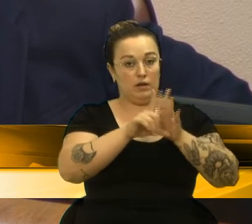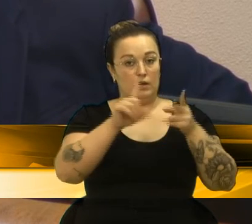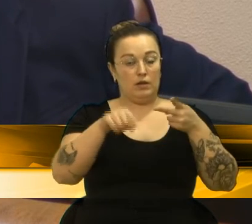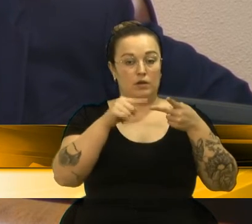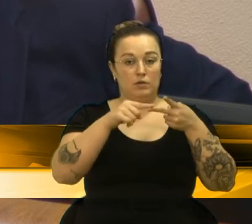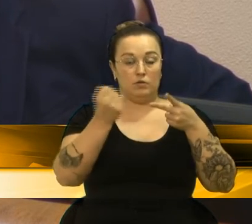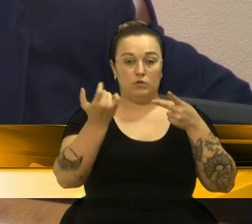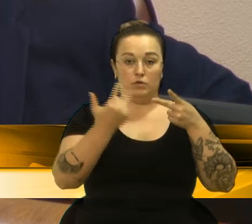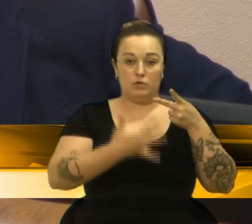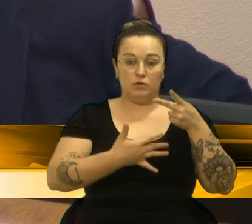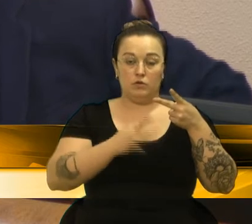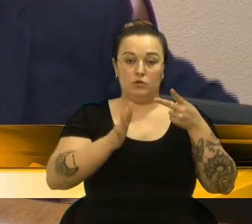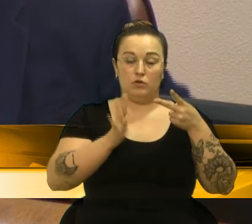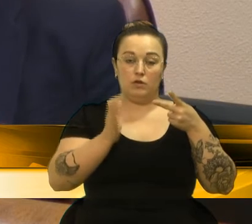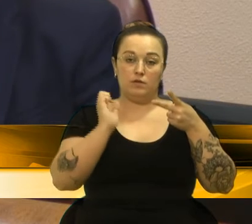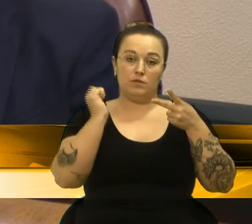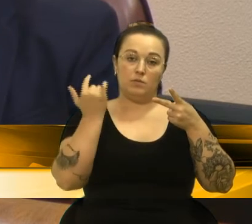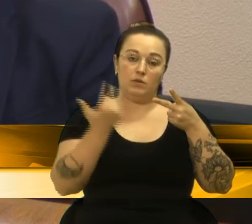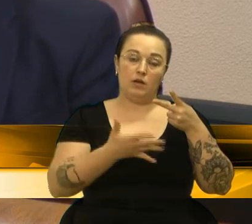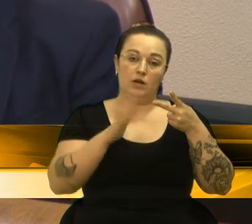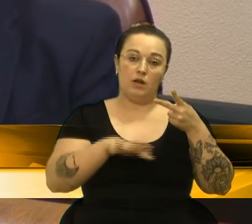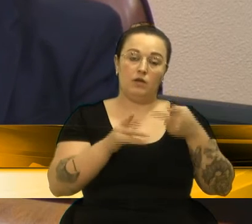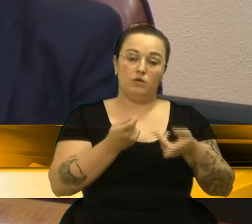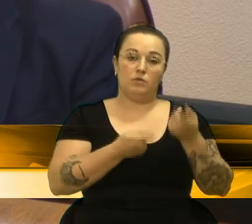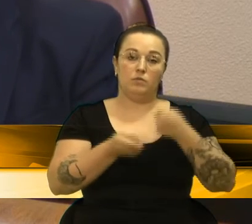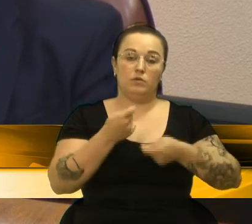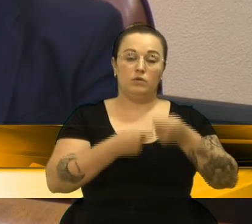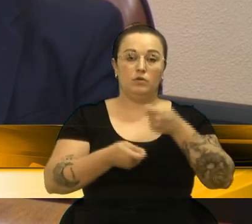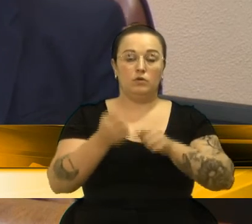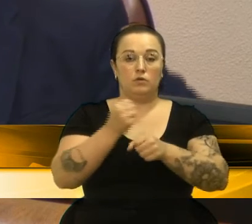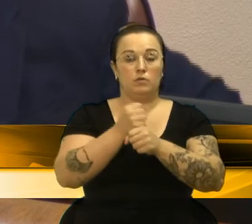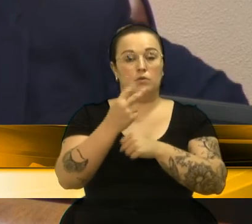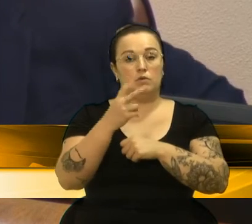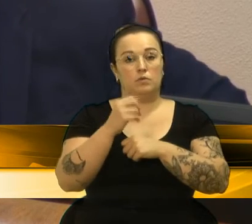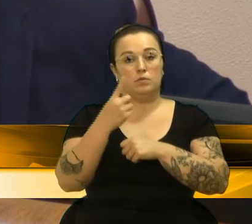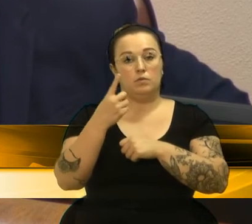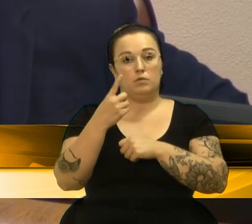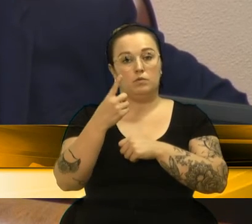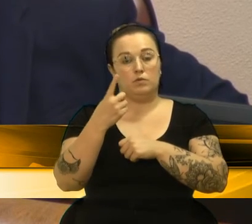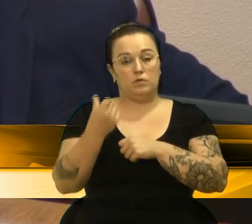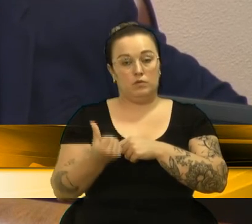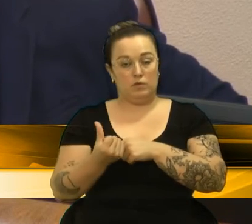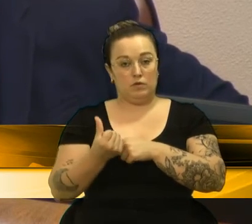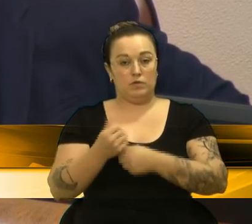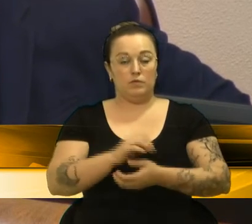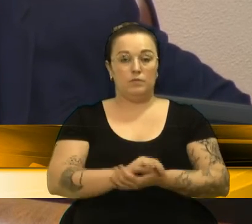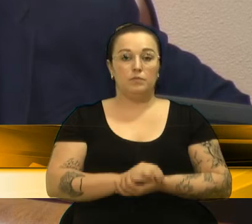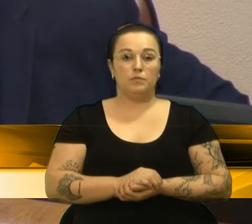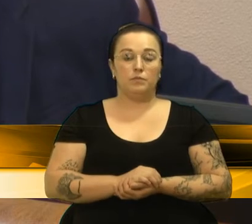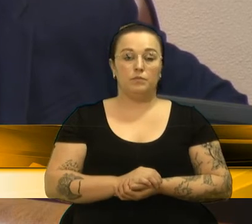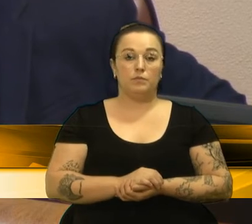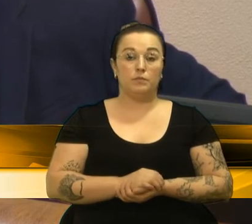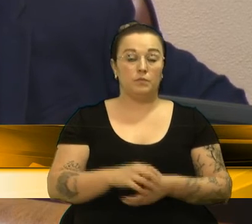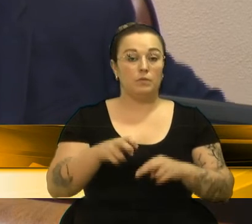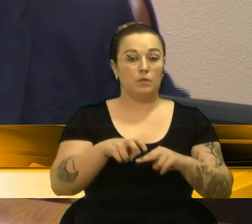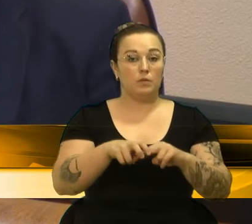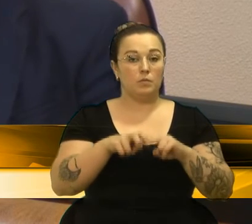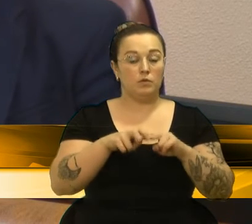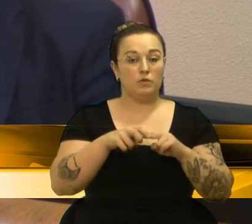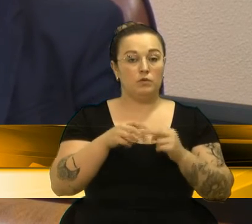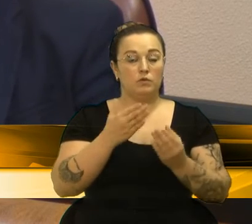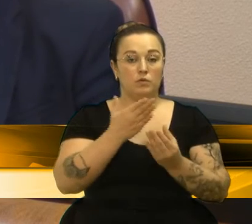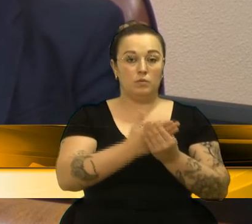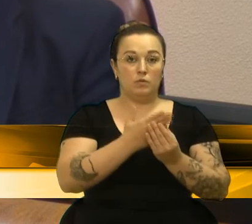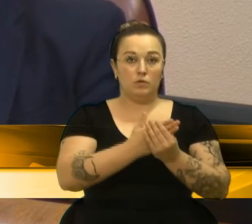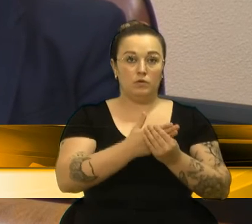motivos, fecha aspas, Direito Administrativo Municipal, Malheiros, 2006, páginas 768 e 769. Assim, o processo há de